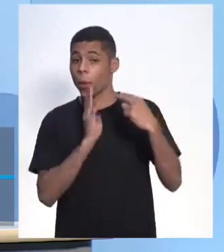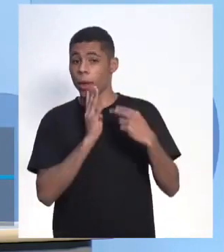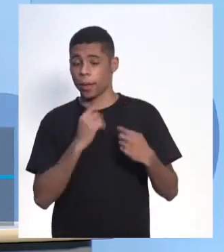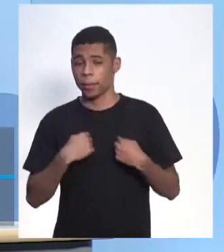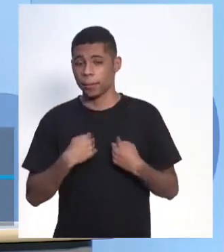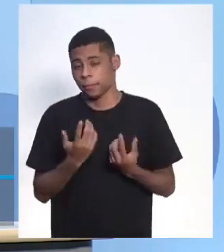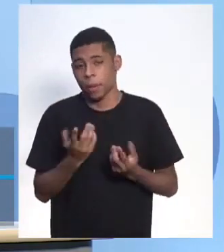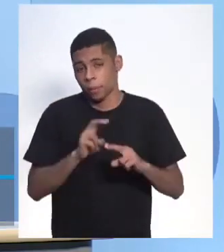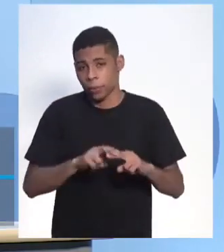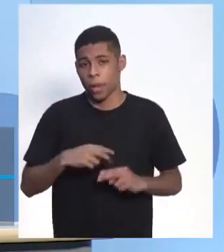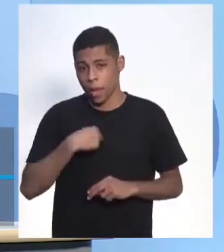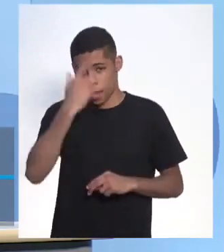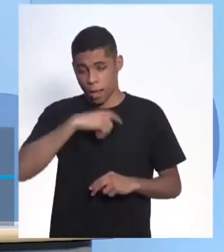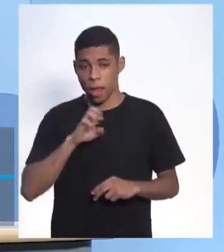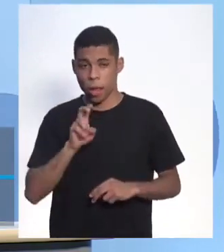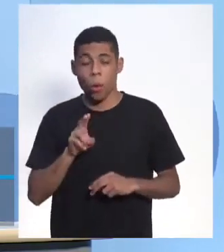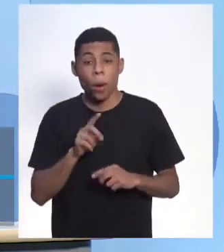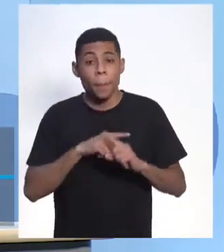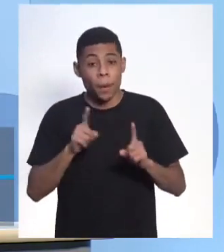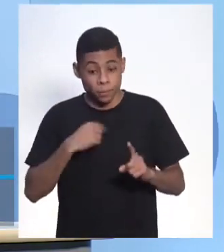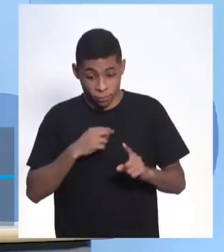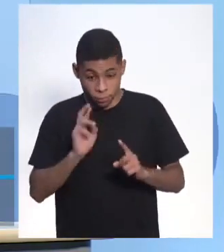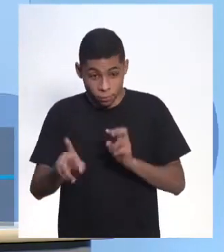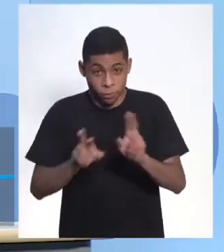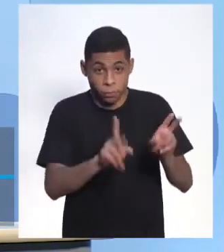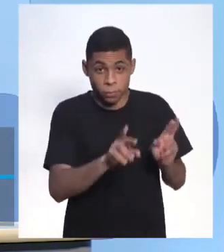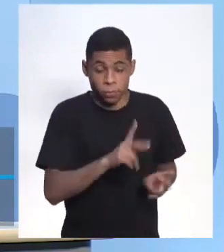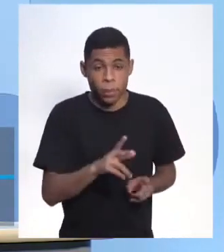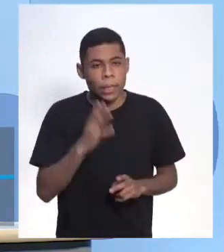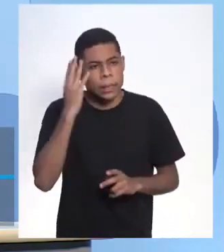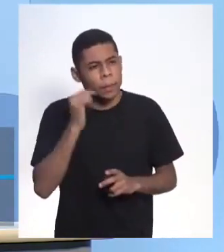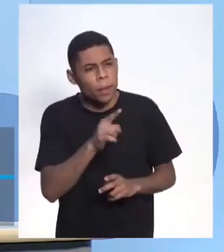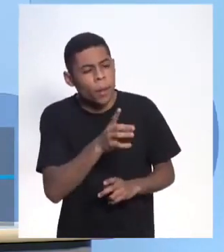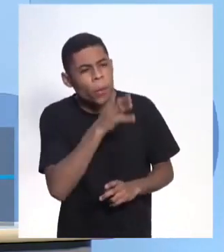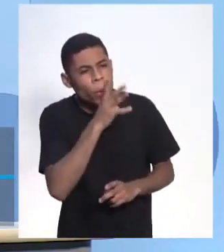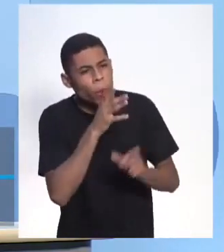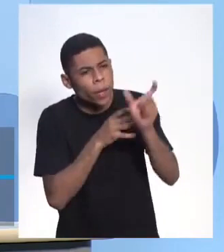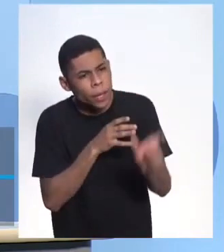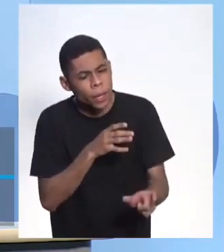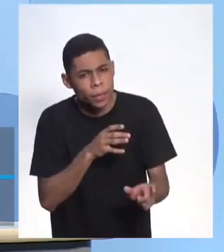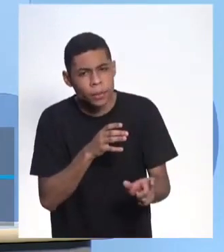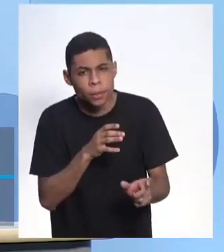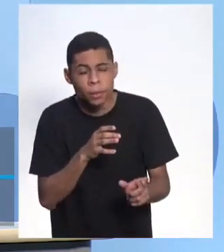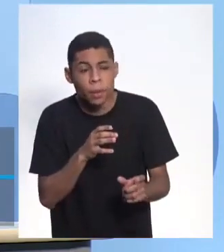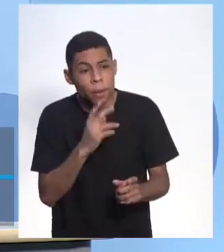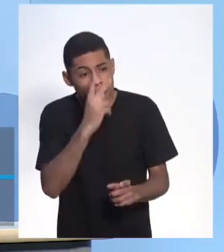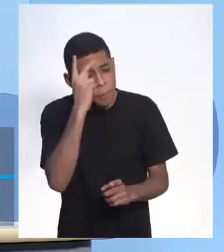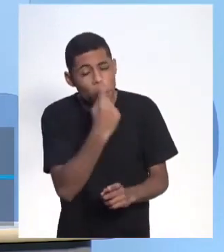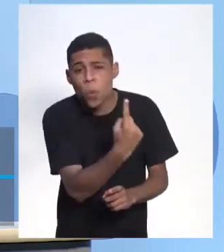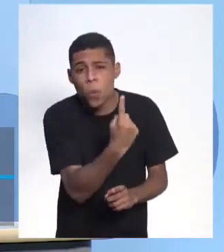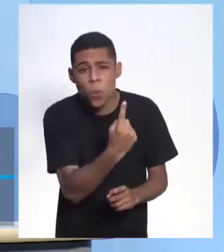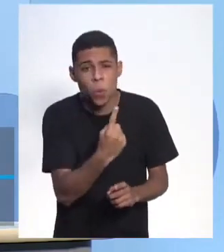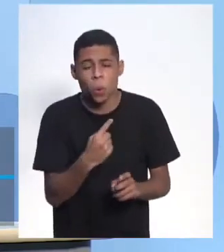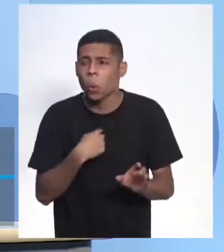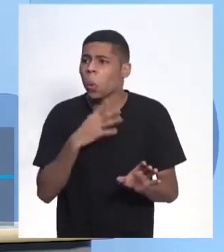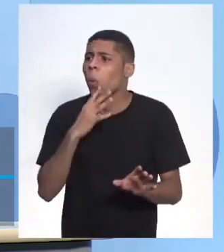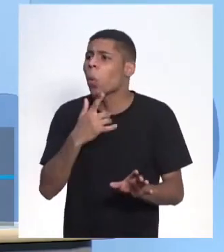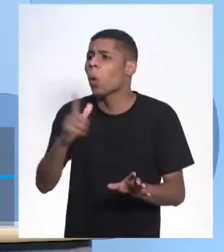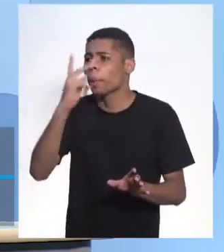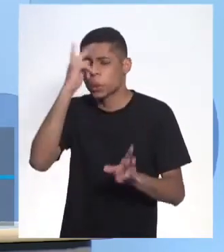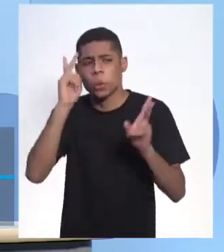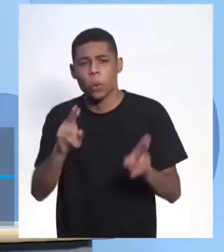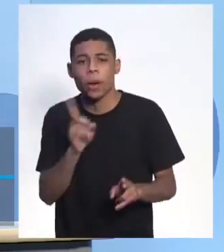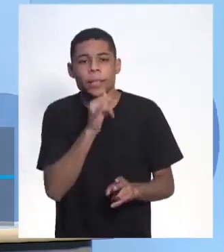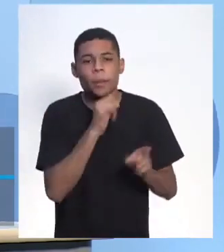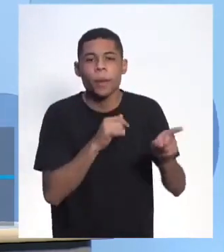E é justamente a diversidade que me dá a possibilidade de reconhecer alguém como único, né? Então, quando a Maria fala que, olha, fala